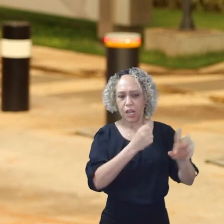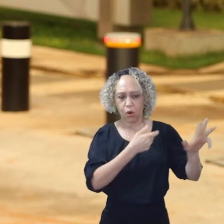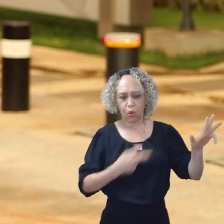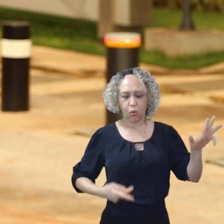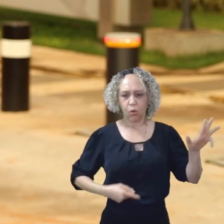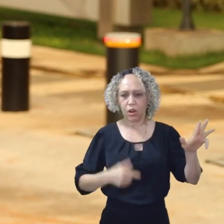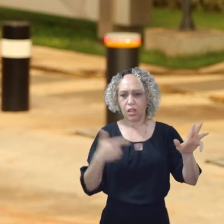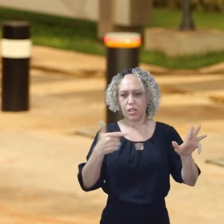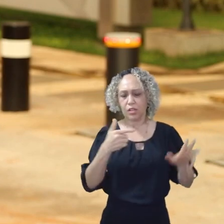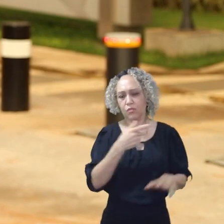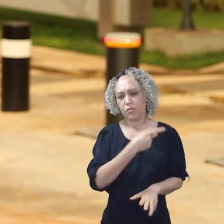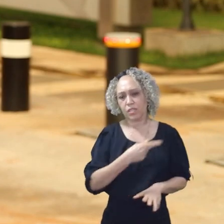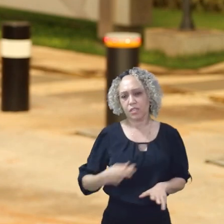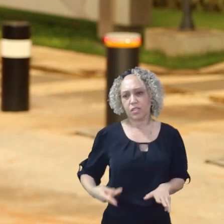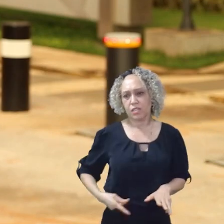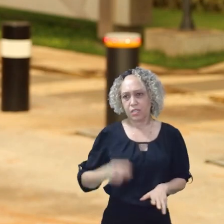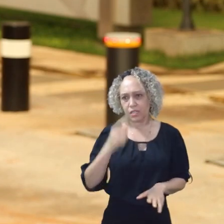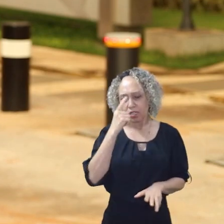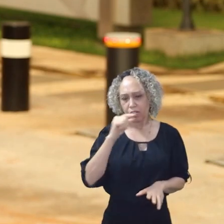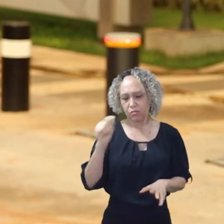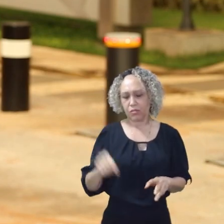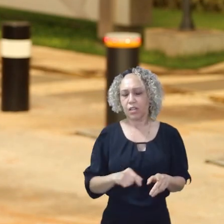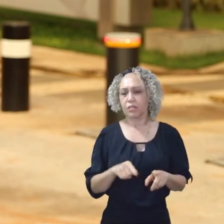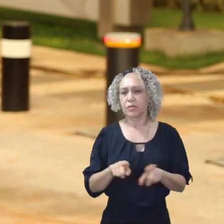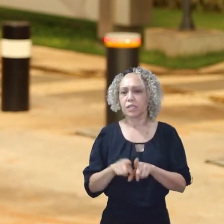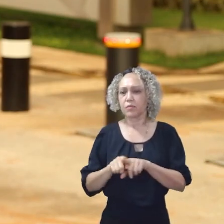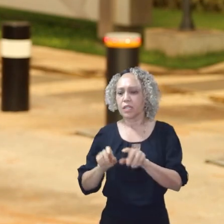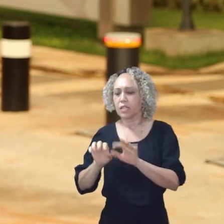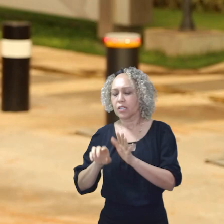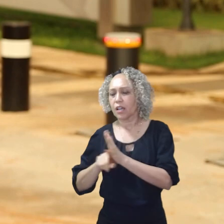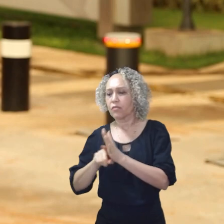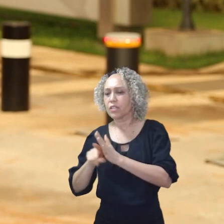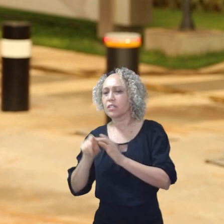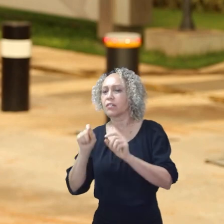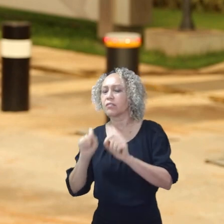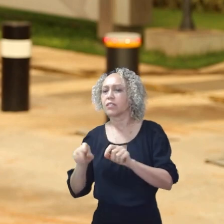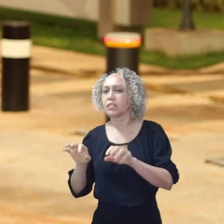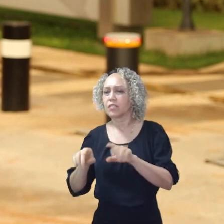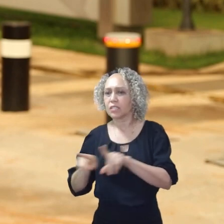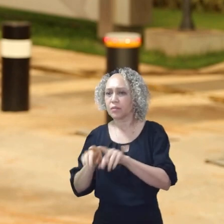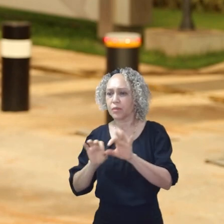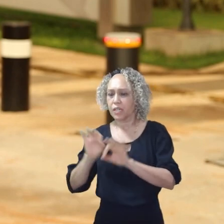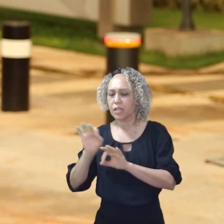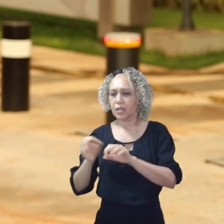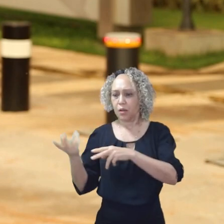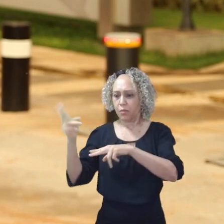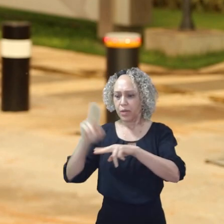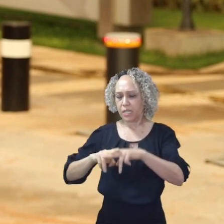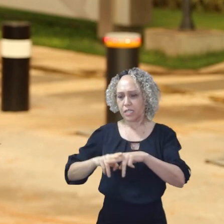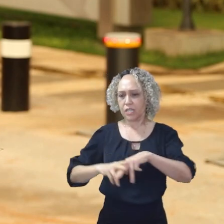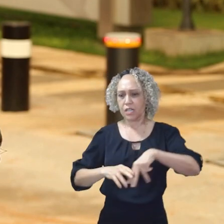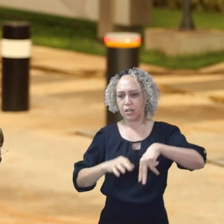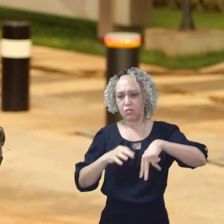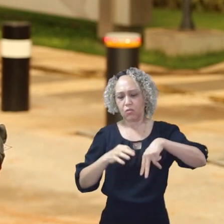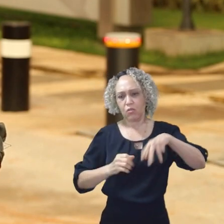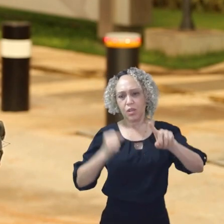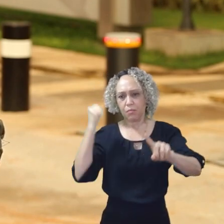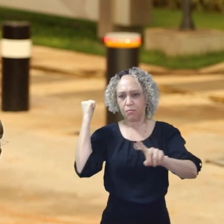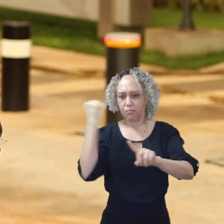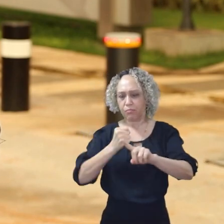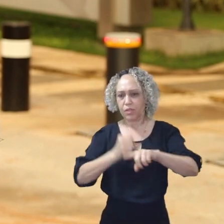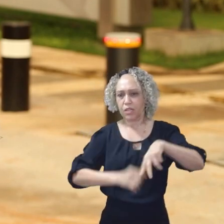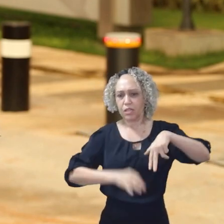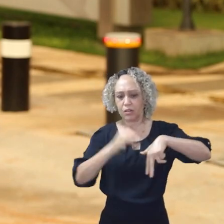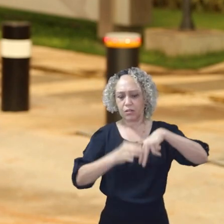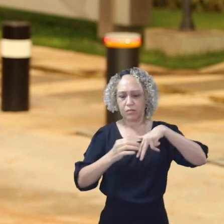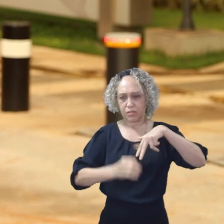eleitos presidentes Lula e o vice Geraldo Alckmin. Ainda de acordo com as investigações, estavam nos planos a prisão e